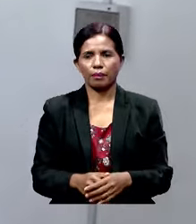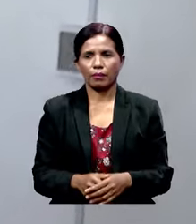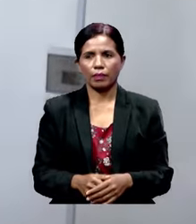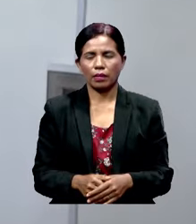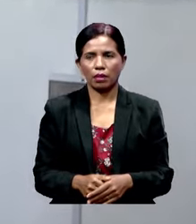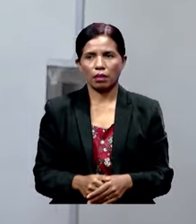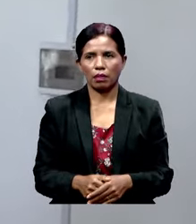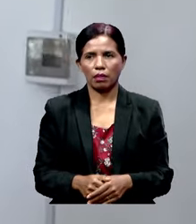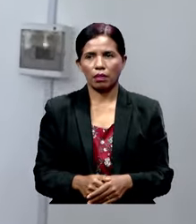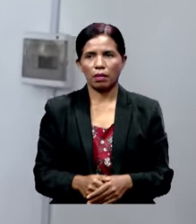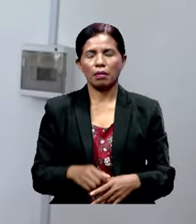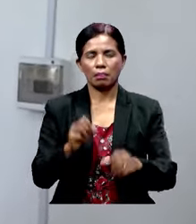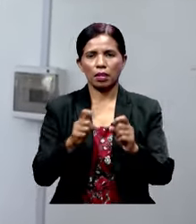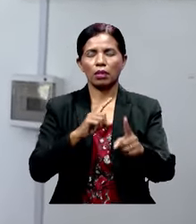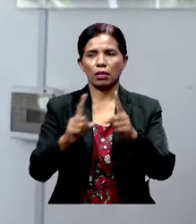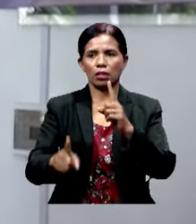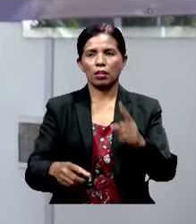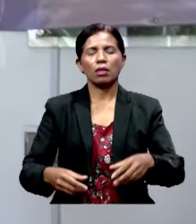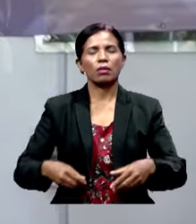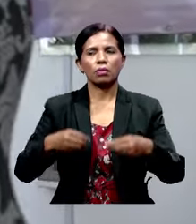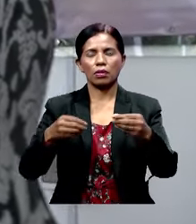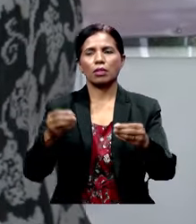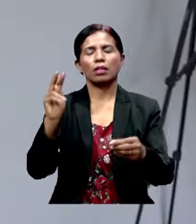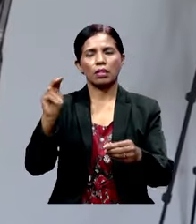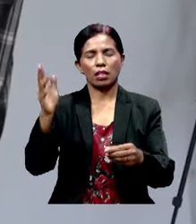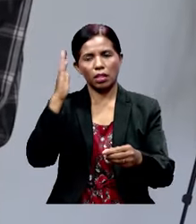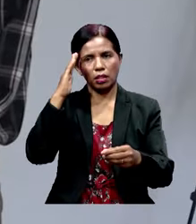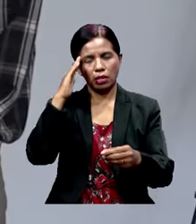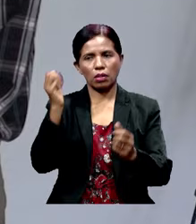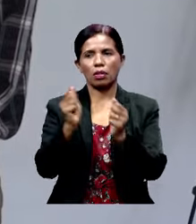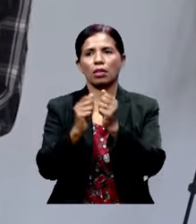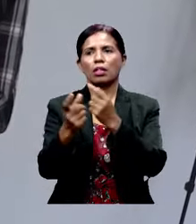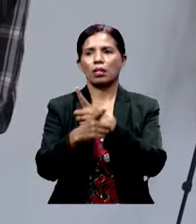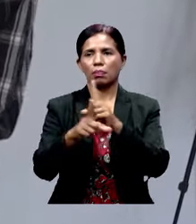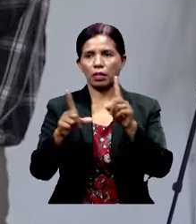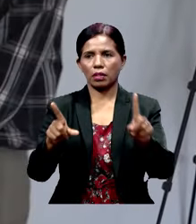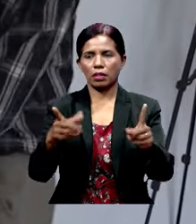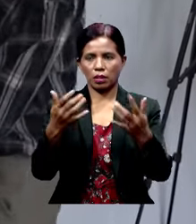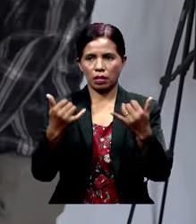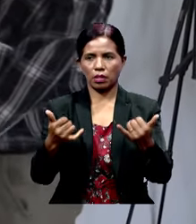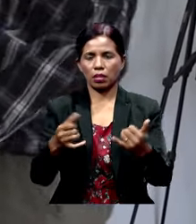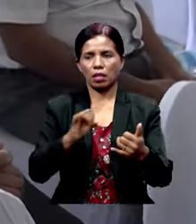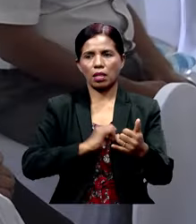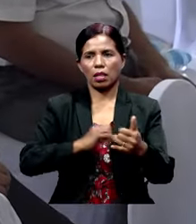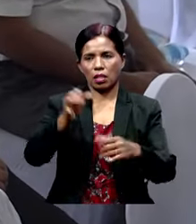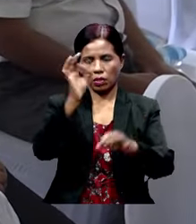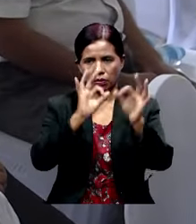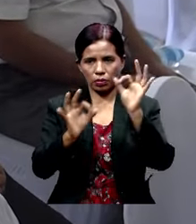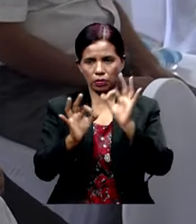seda? Bele qualia ou expressa minha mãe com liberdade. E da nema que ao fiar catac,